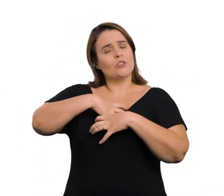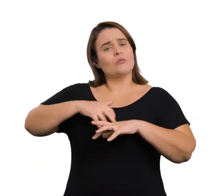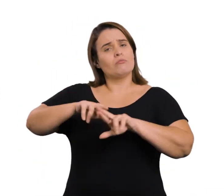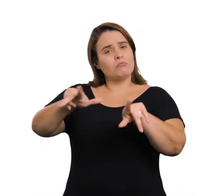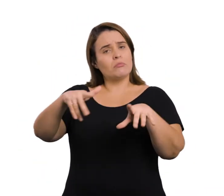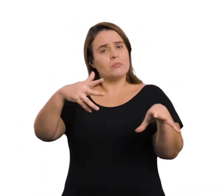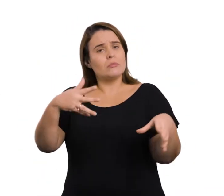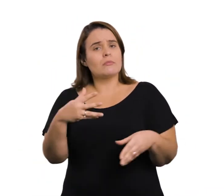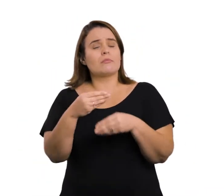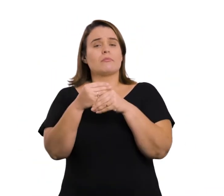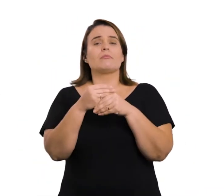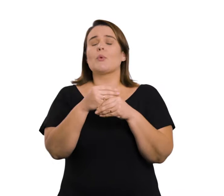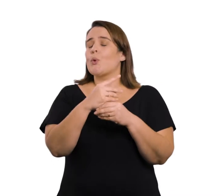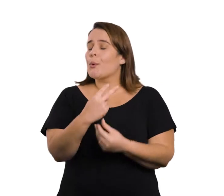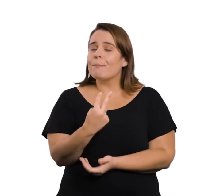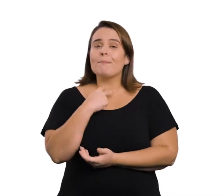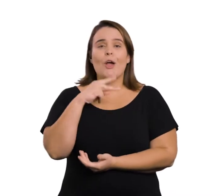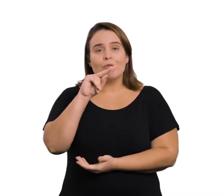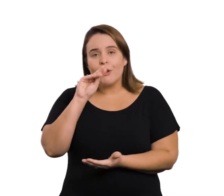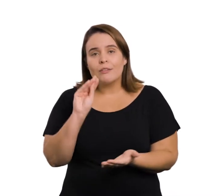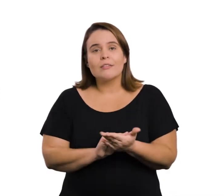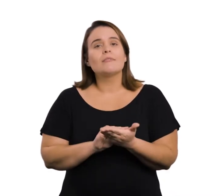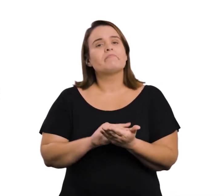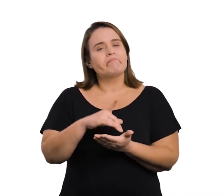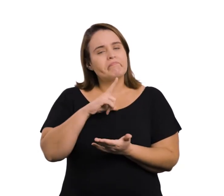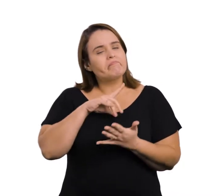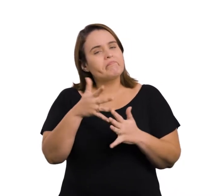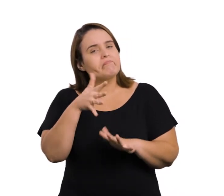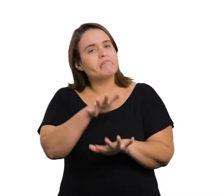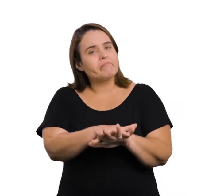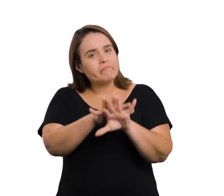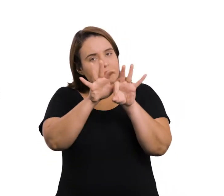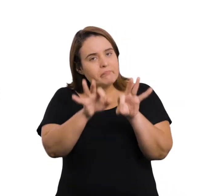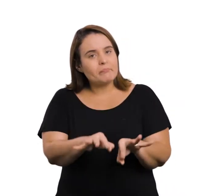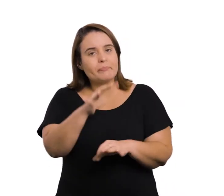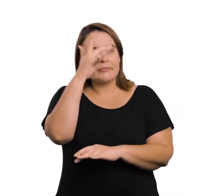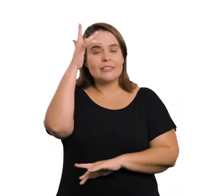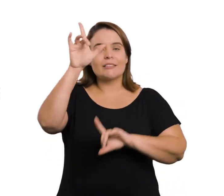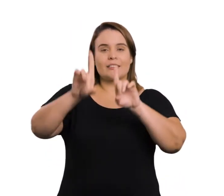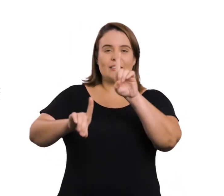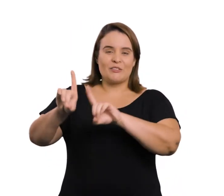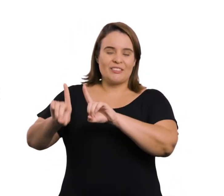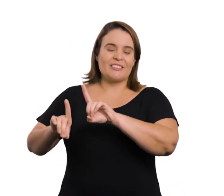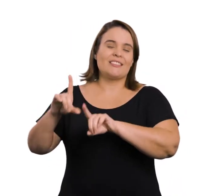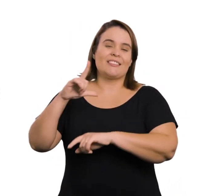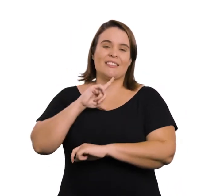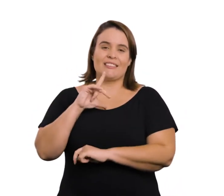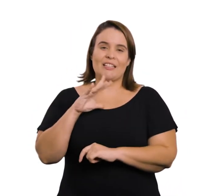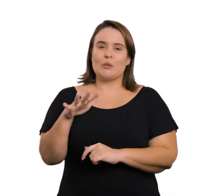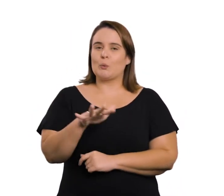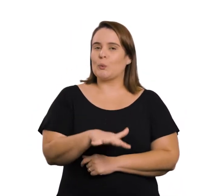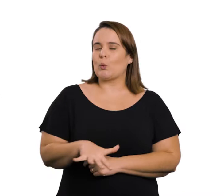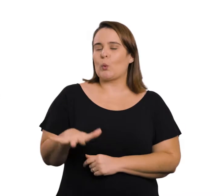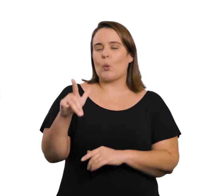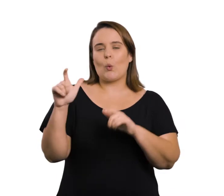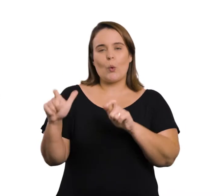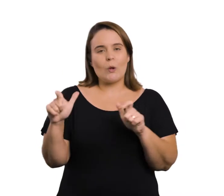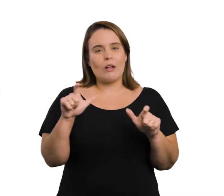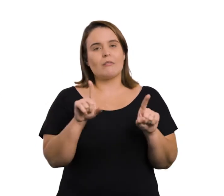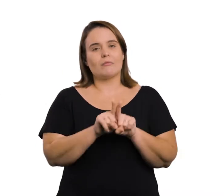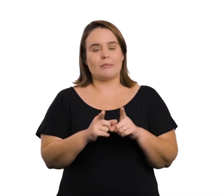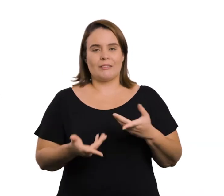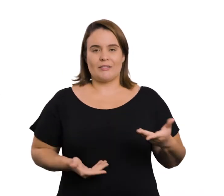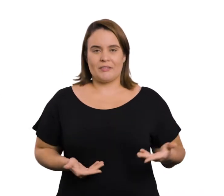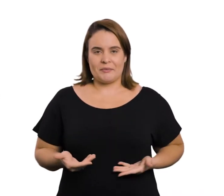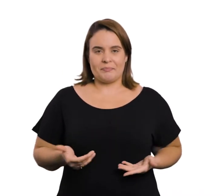diversas, complementares e indispensáveis para que haja efetiva inclusão das pessoas com deficiência em todos os setores